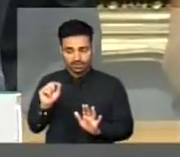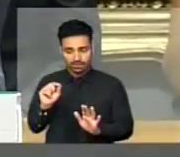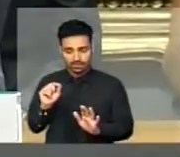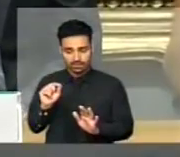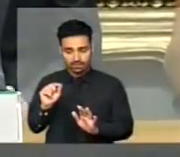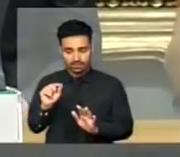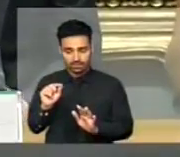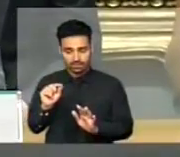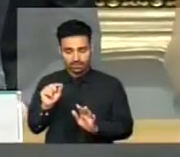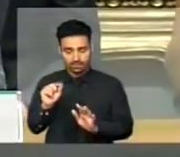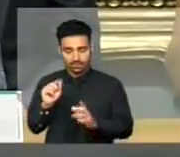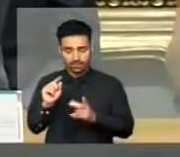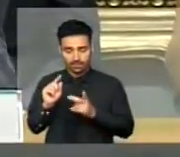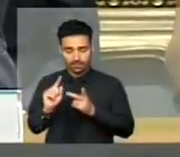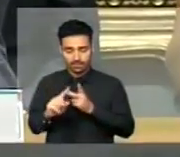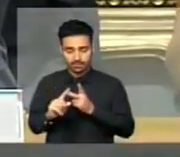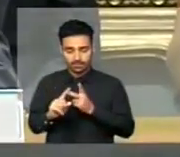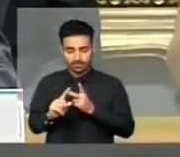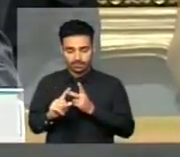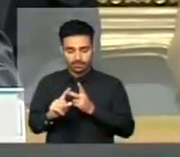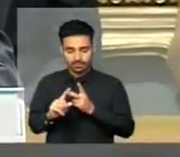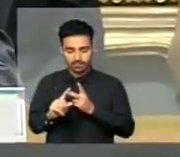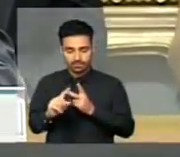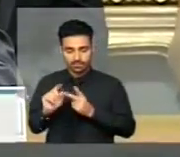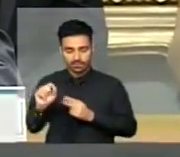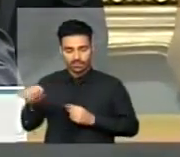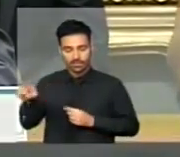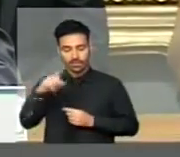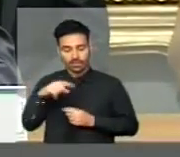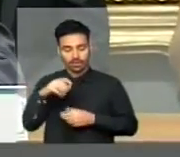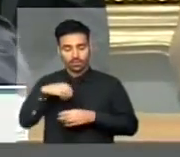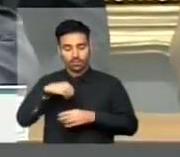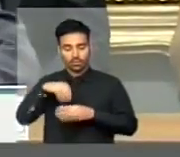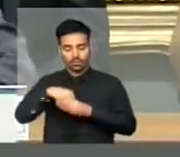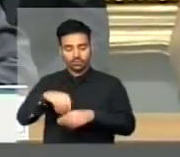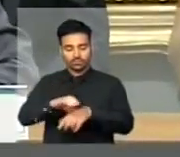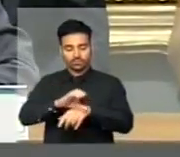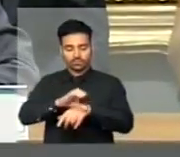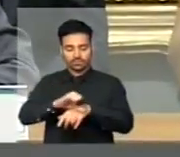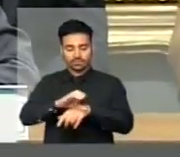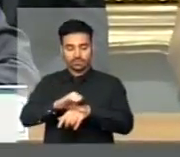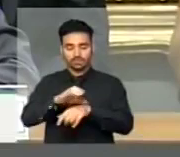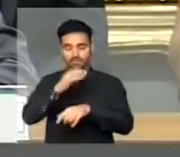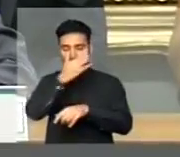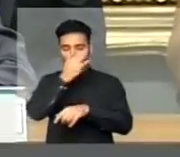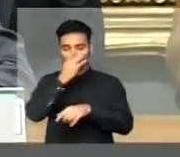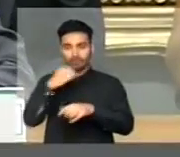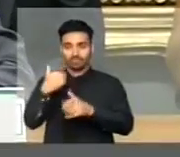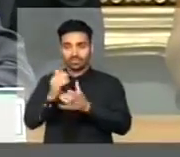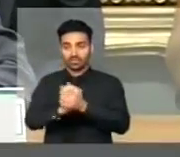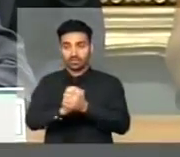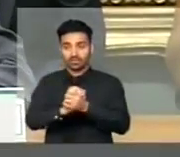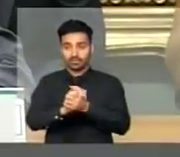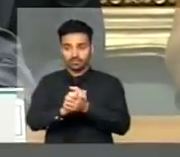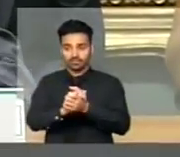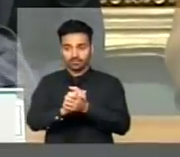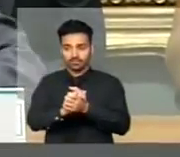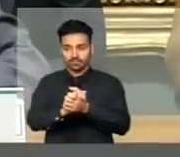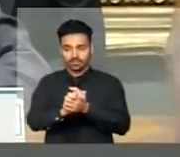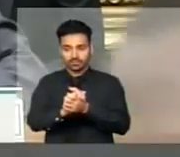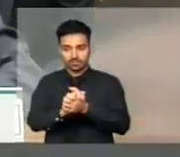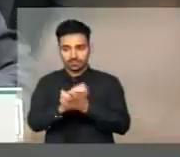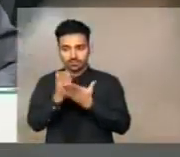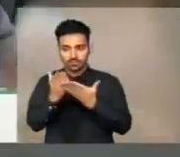dentro do princípio que me delega a Constituição Federal e o voto popular. Quero cumprimentar o ministro Zé